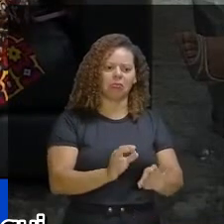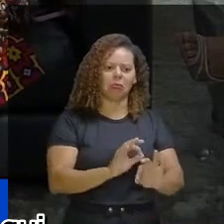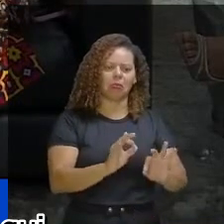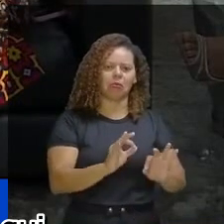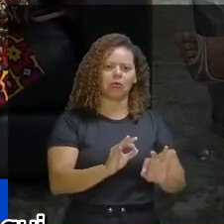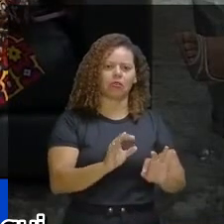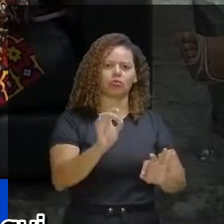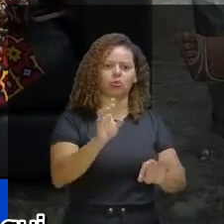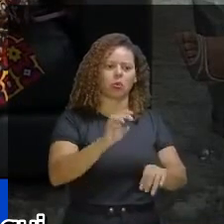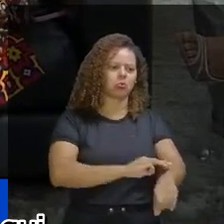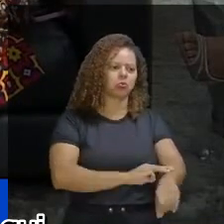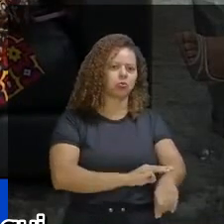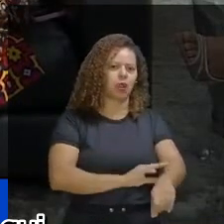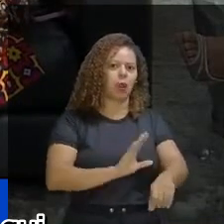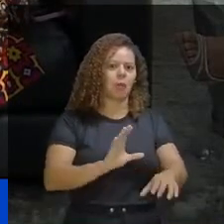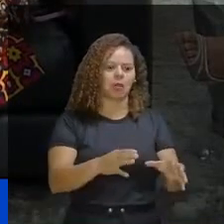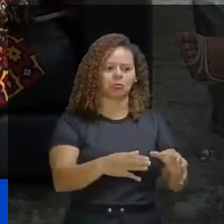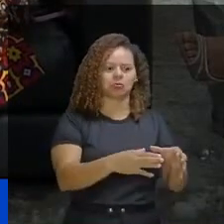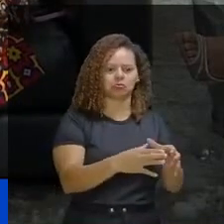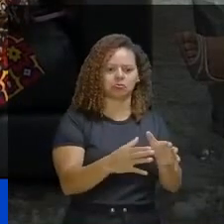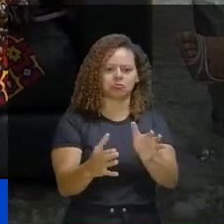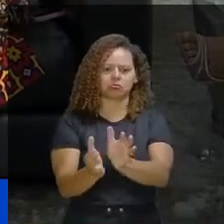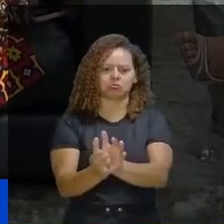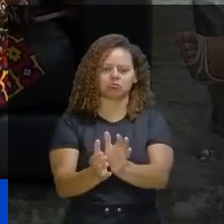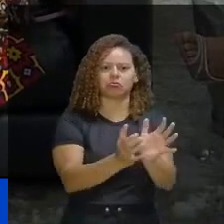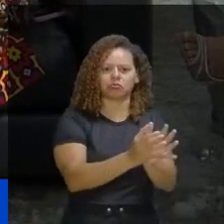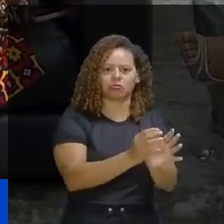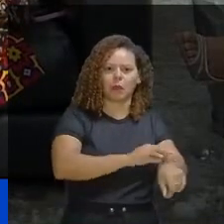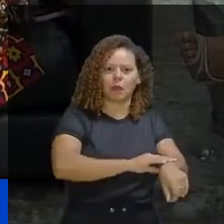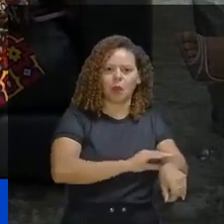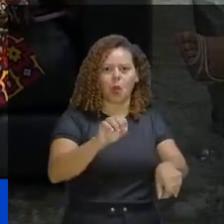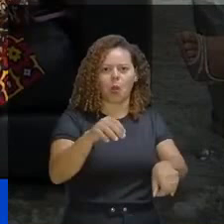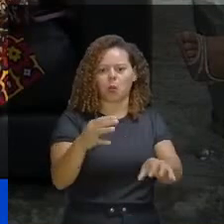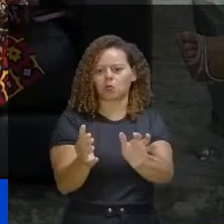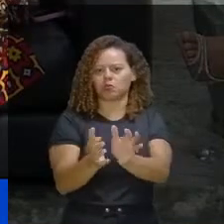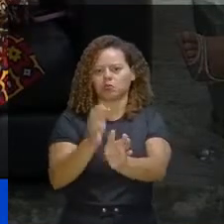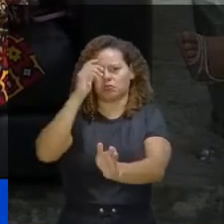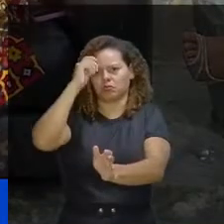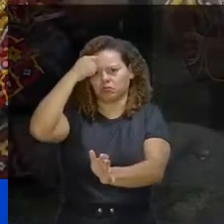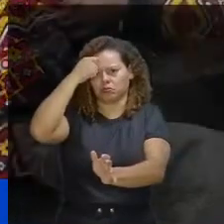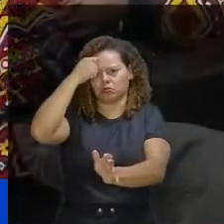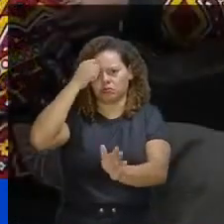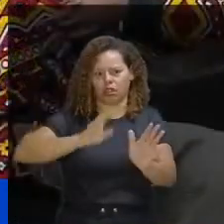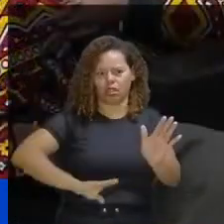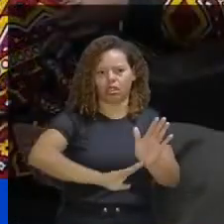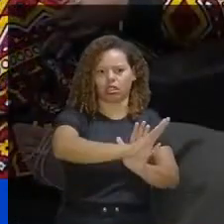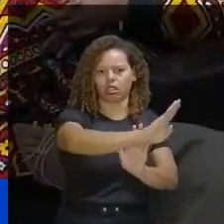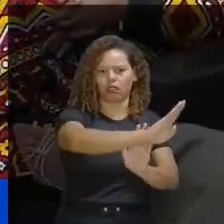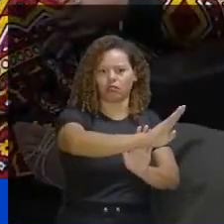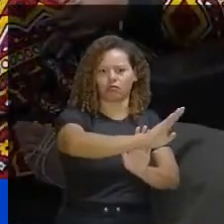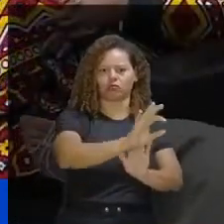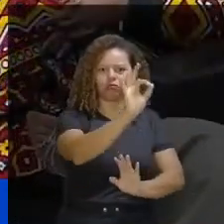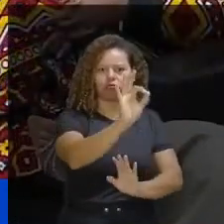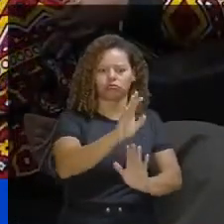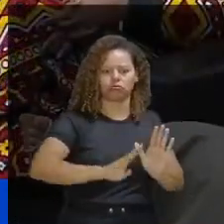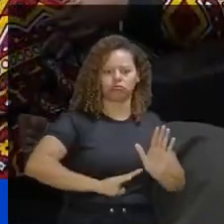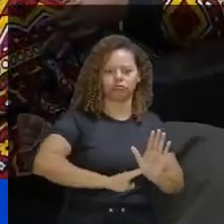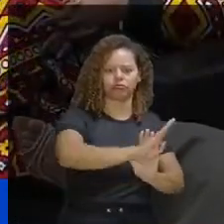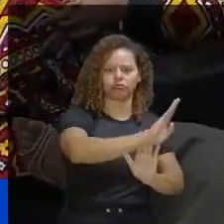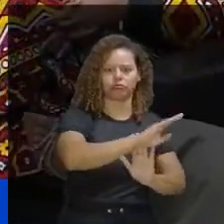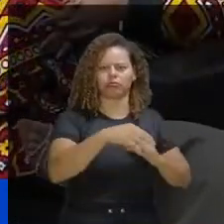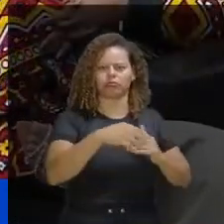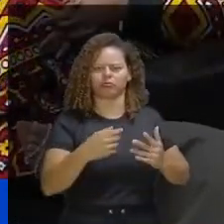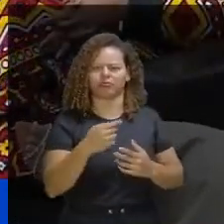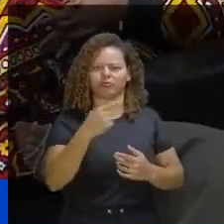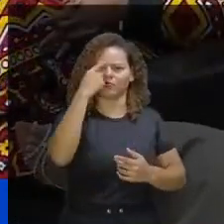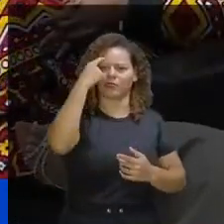Amapá a autodeclaração de negros e pardos. Isso tem reflexo em fundo eleitoral partidário. Isso tem reflexo em